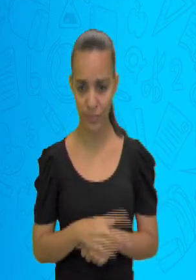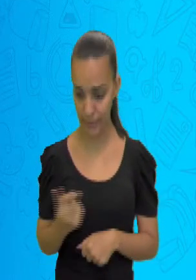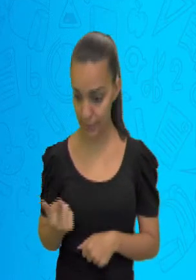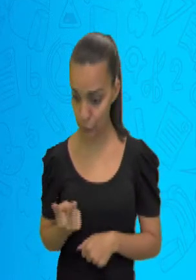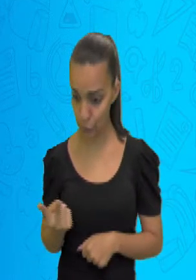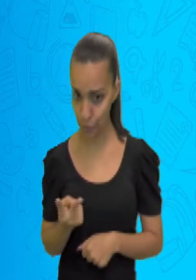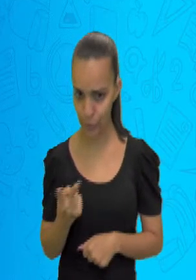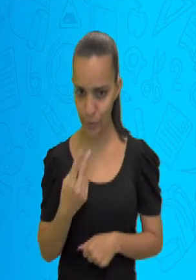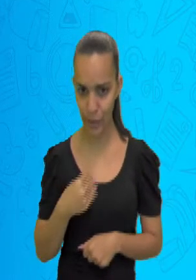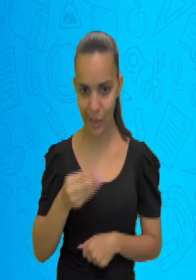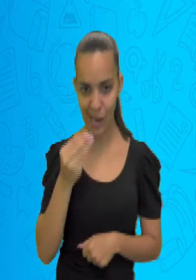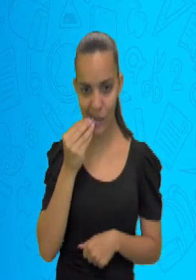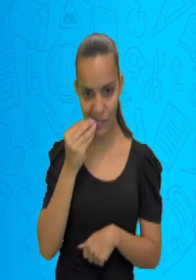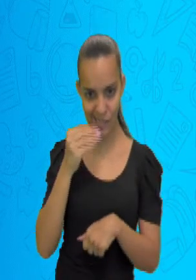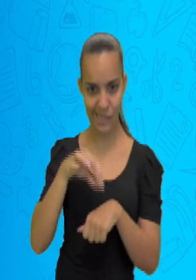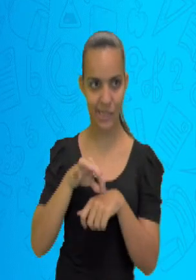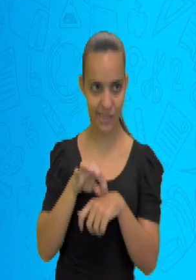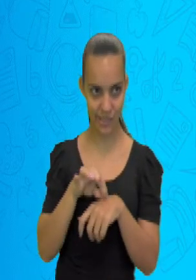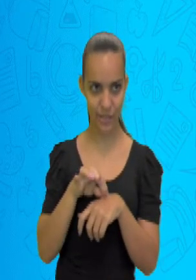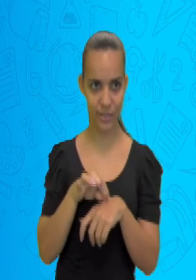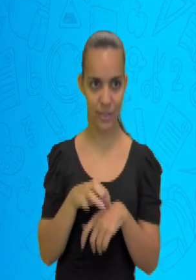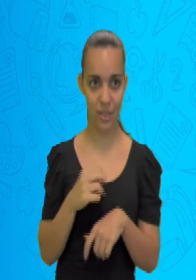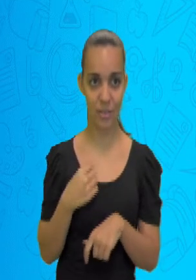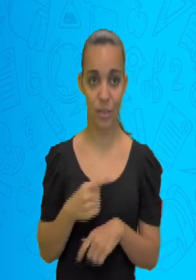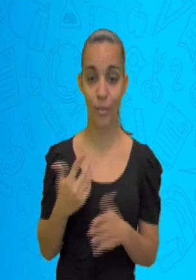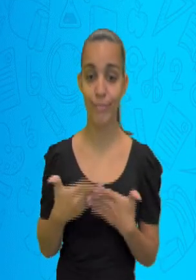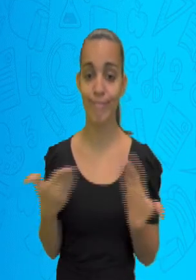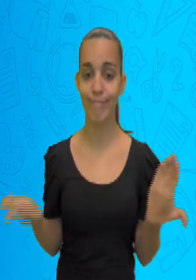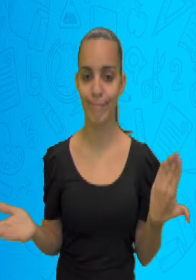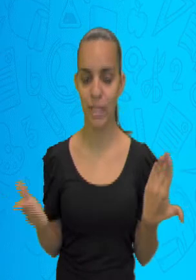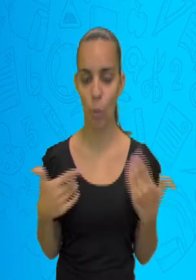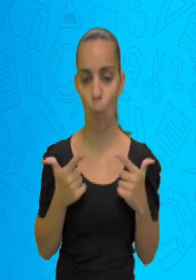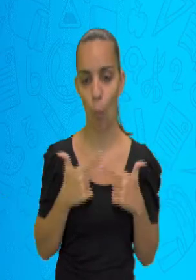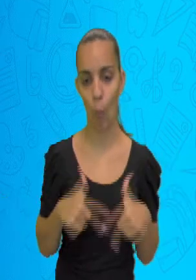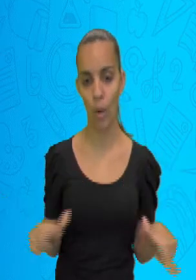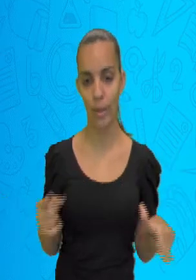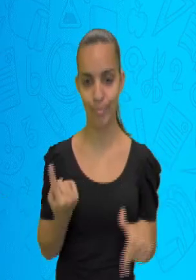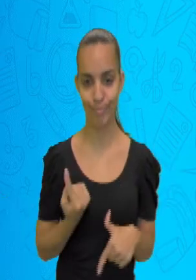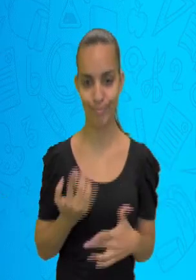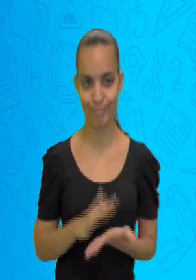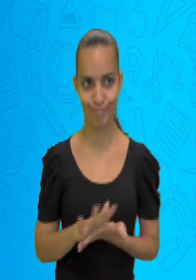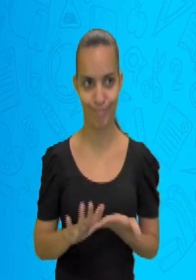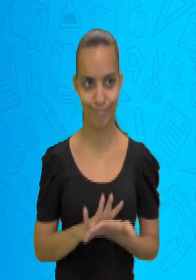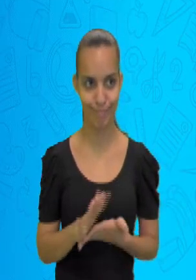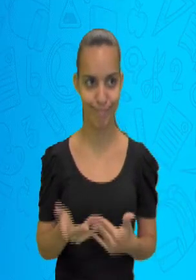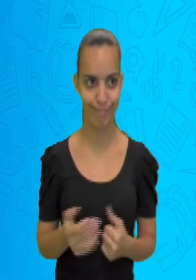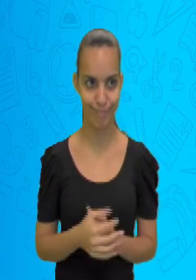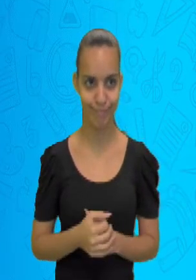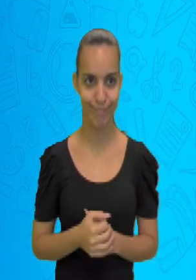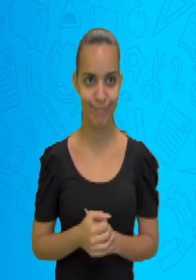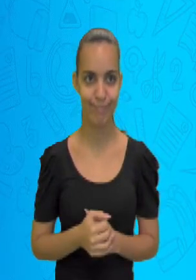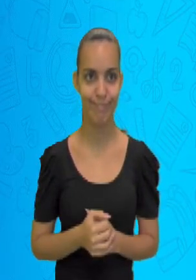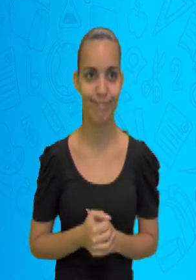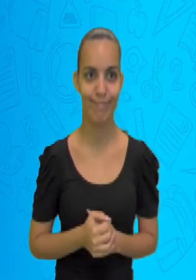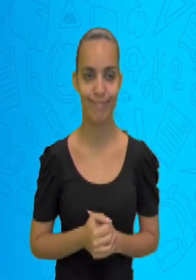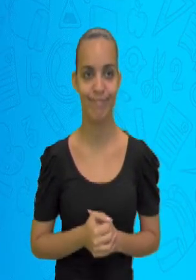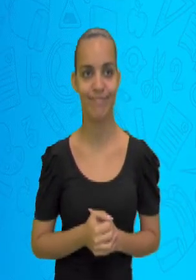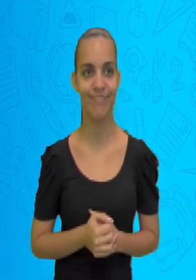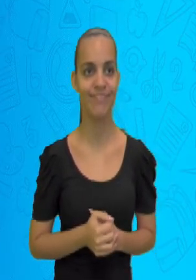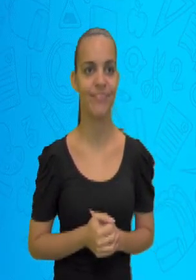dois, ficou sem nenhum. É uma fábula de La Fontaine.